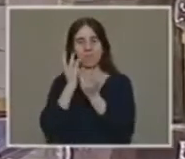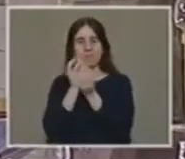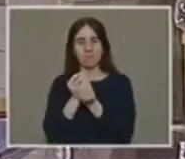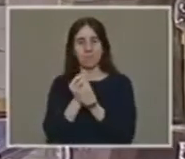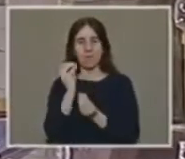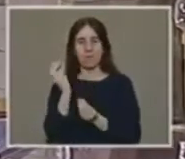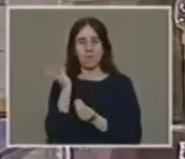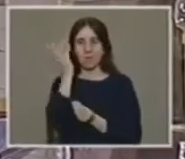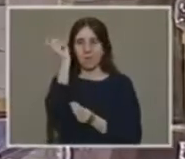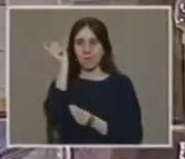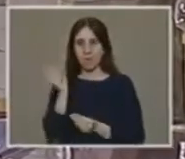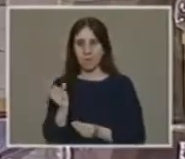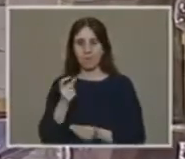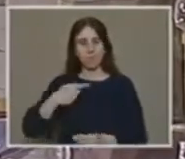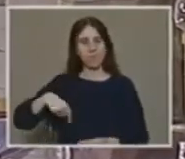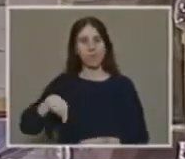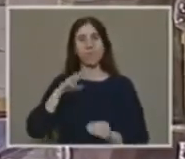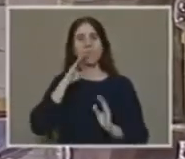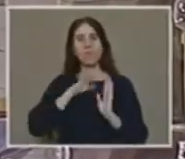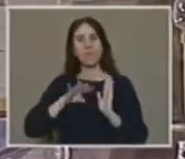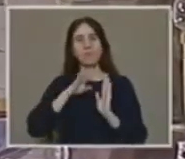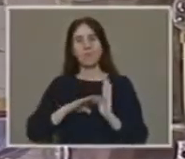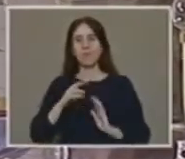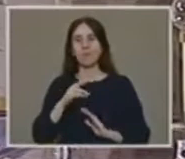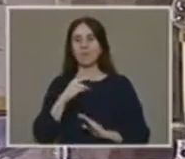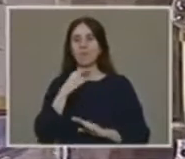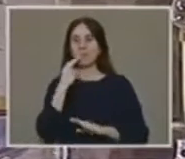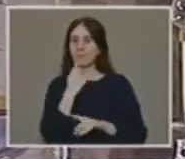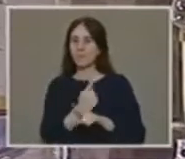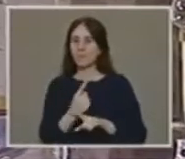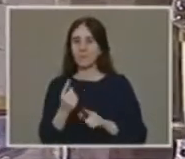vossa glória, cantando numa só voz.